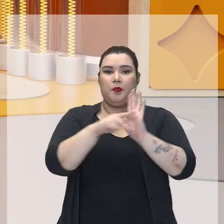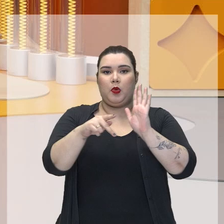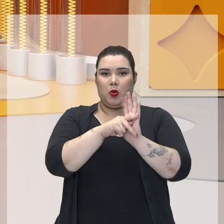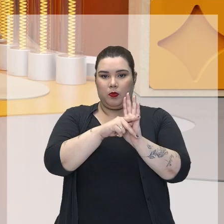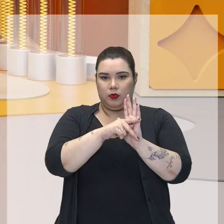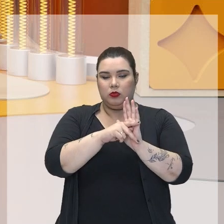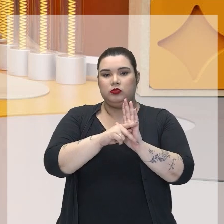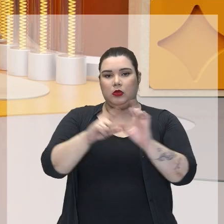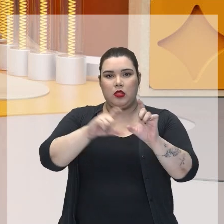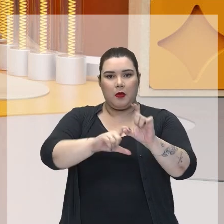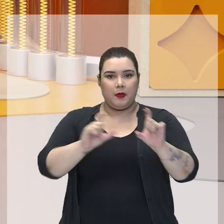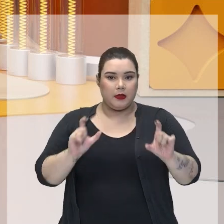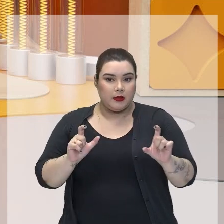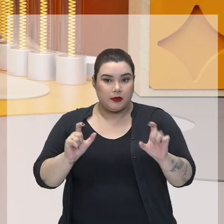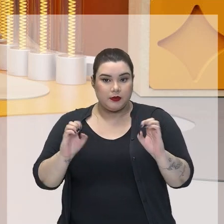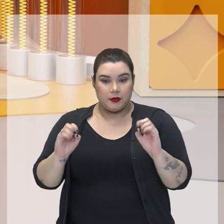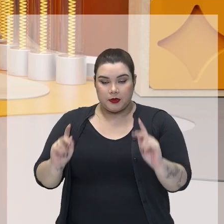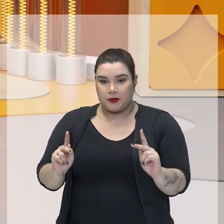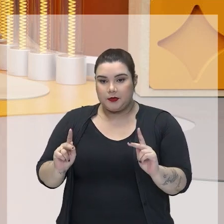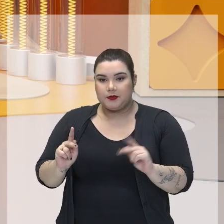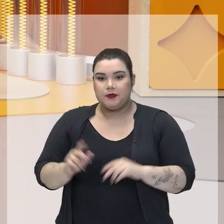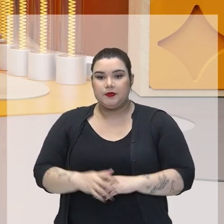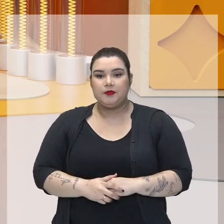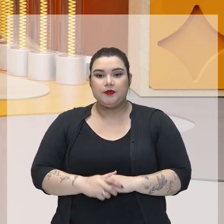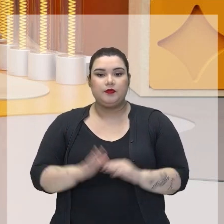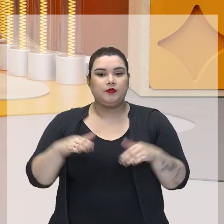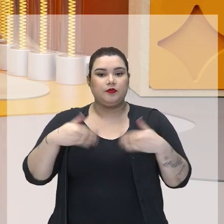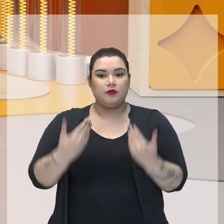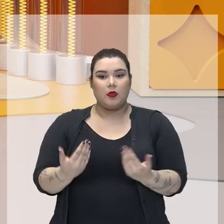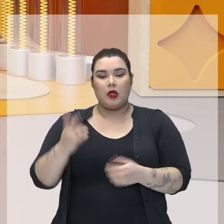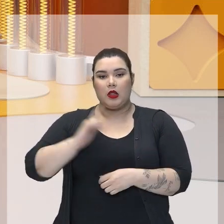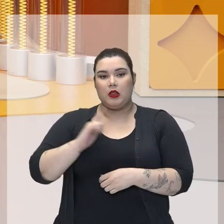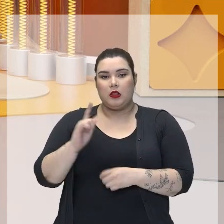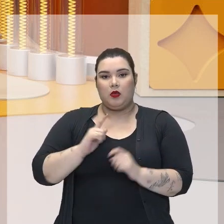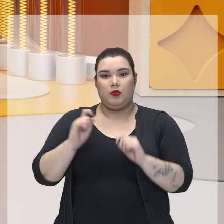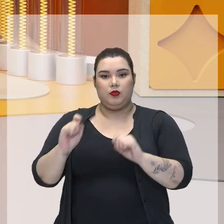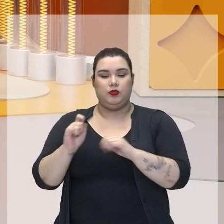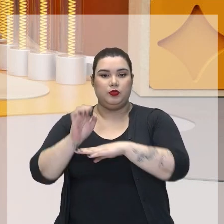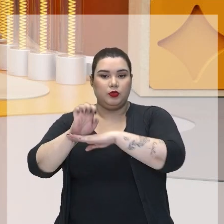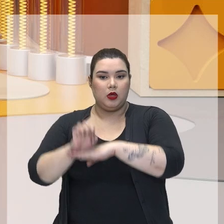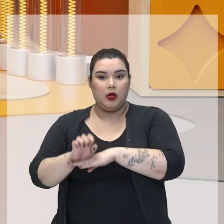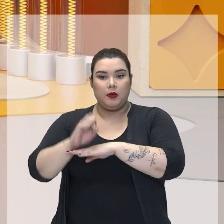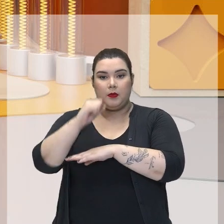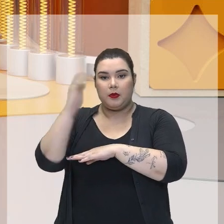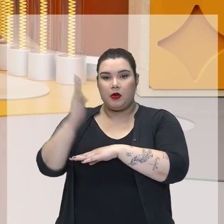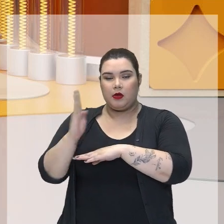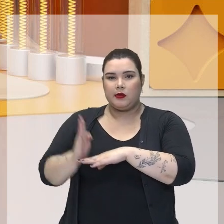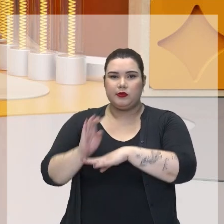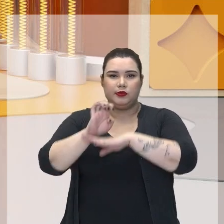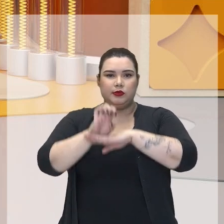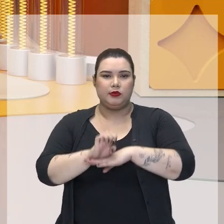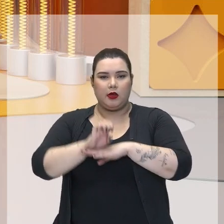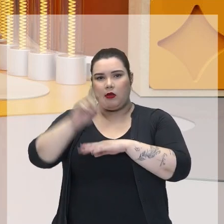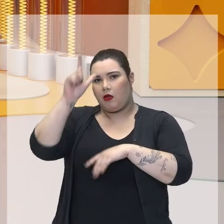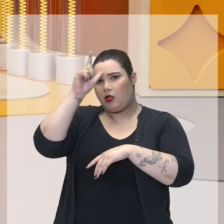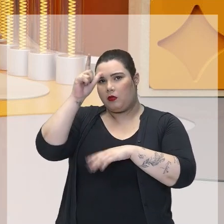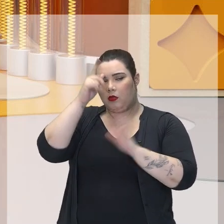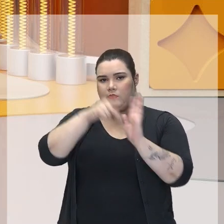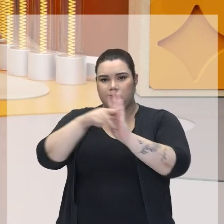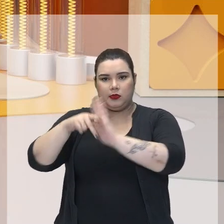própria, independente. Beleza, pessoal? E aí temos o Estado brasileiro, o Estado lá alemão, toda essa